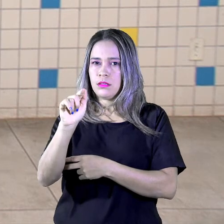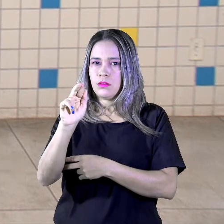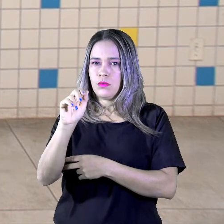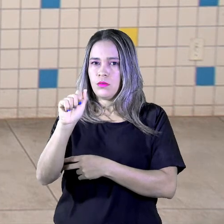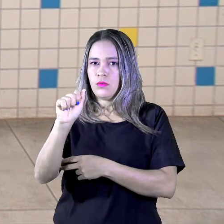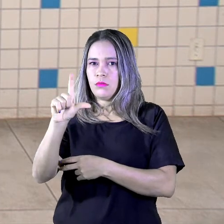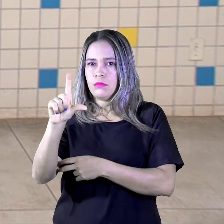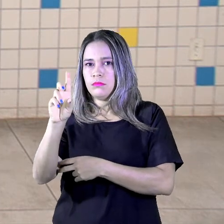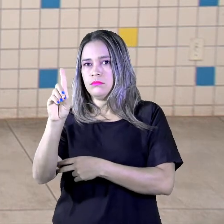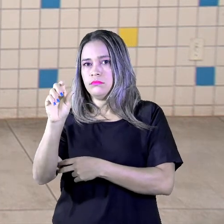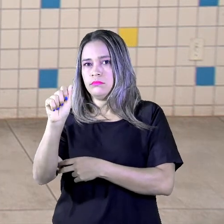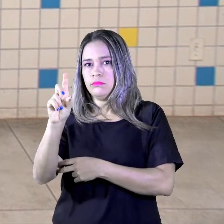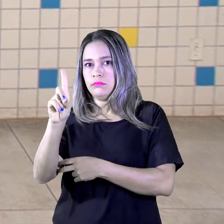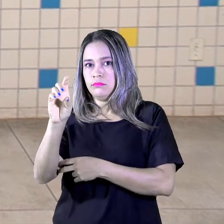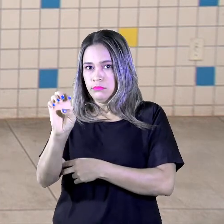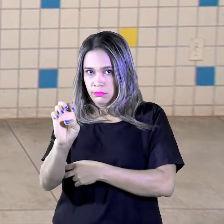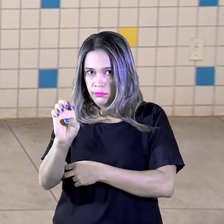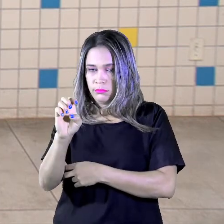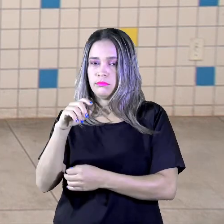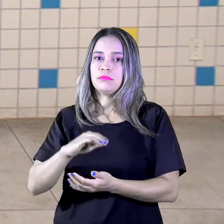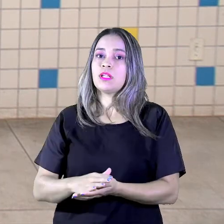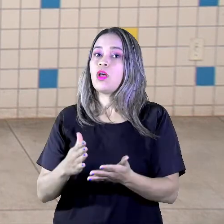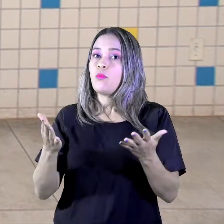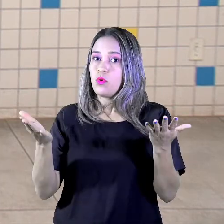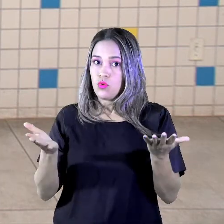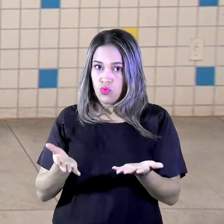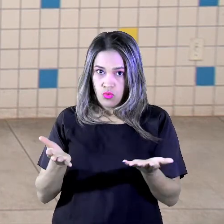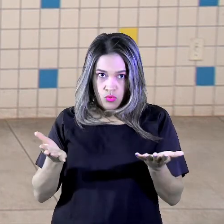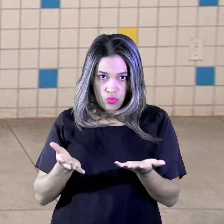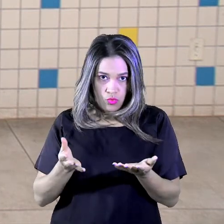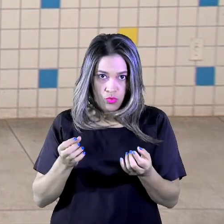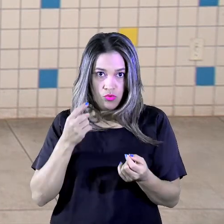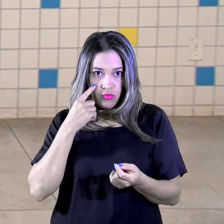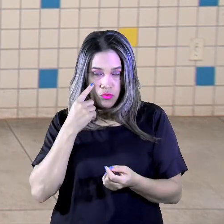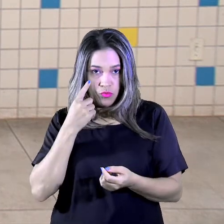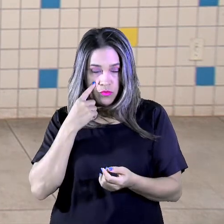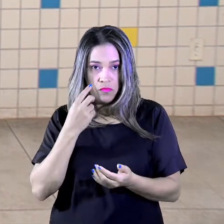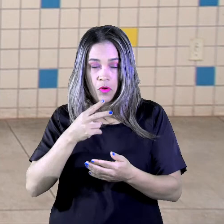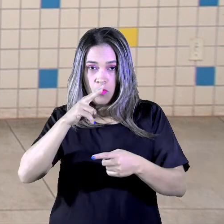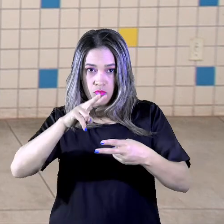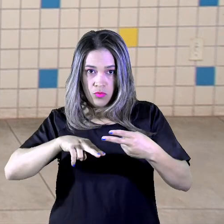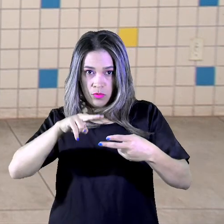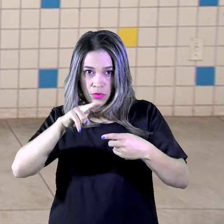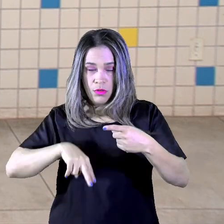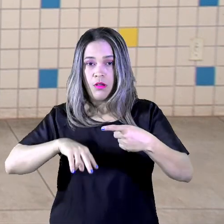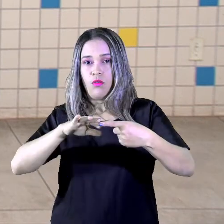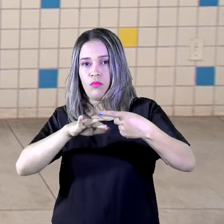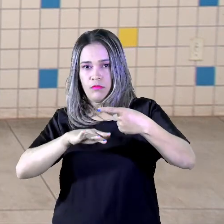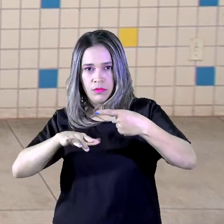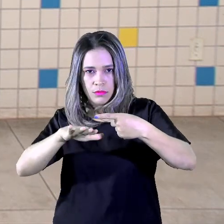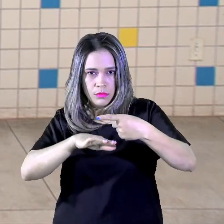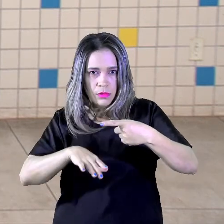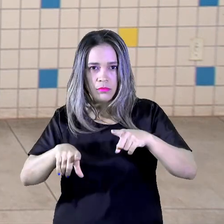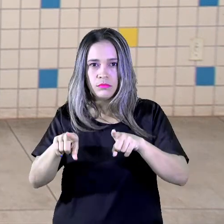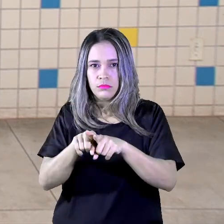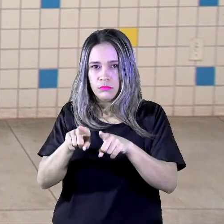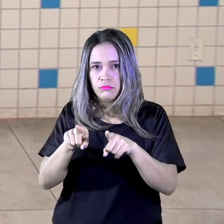desigualdade. E aí, turminha, por hoje, então, nós vimos como se lê uma fração, nós